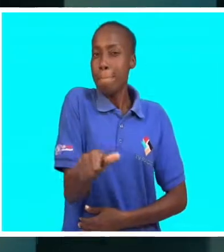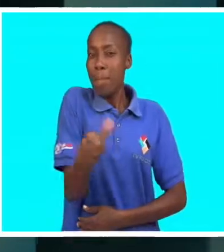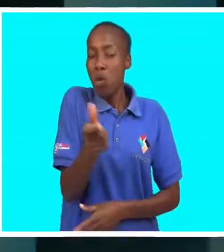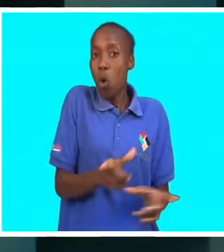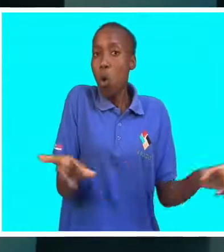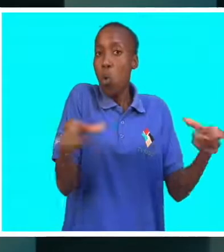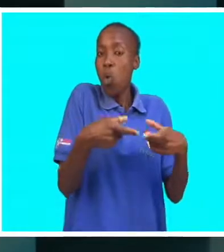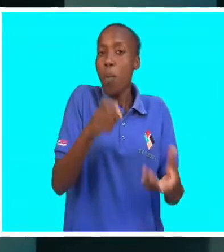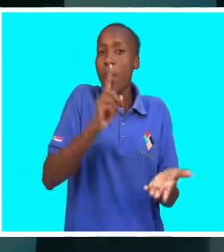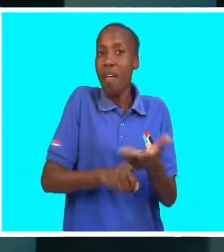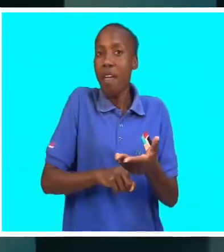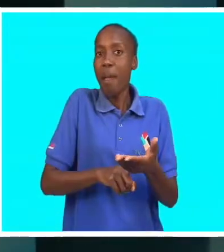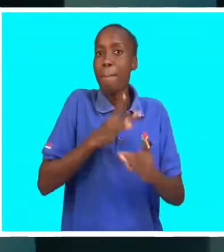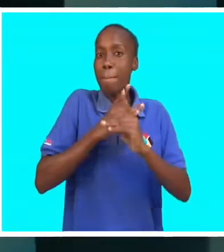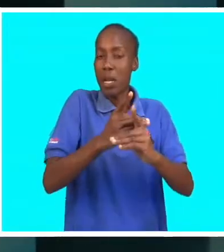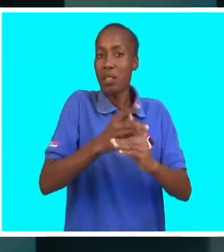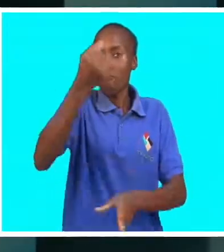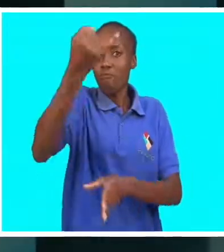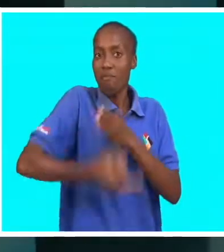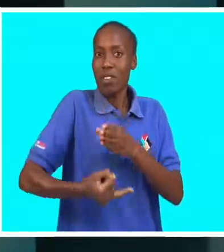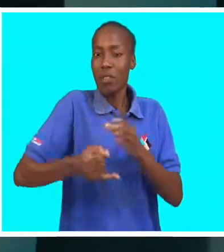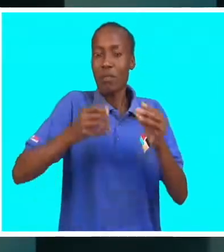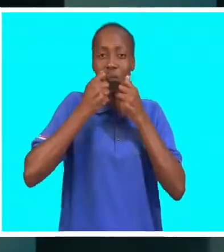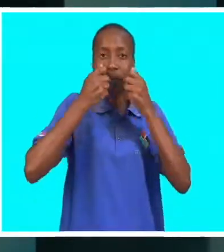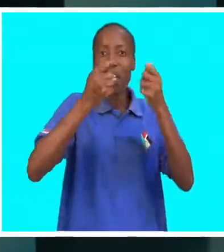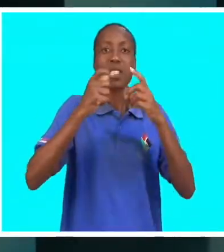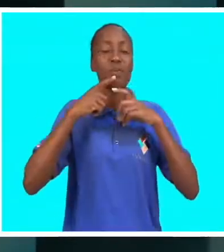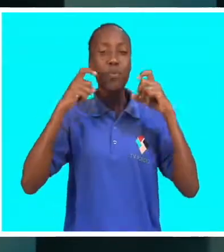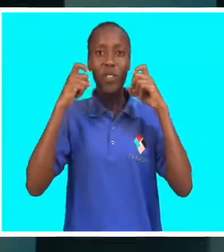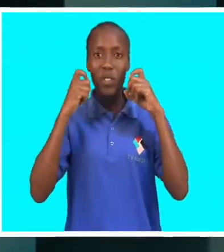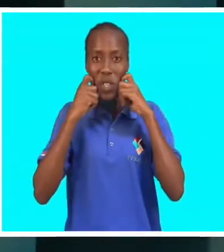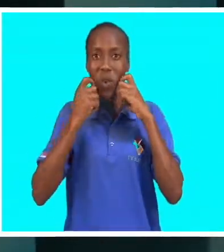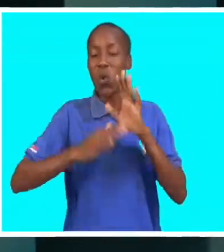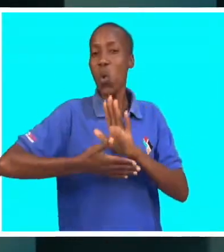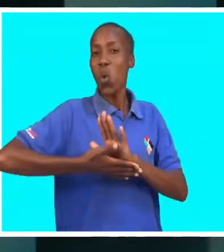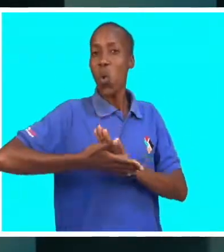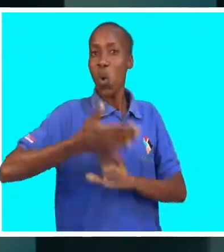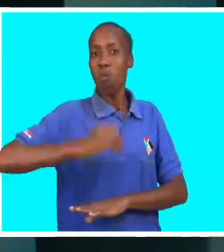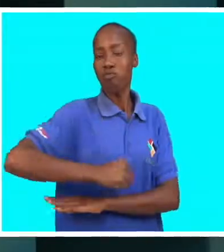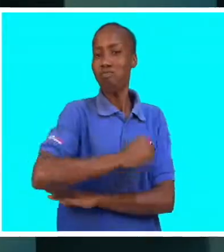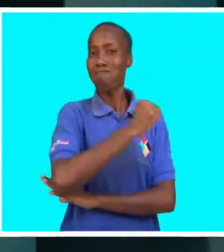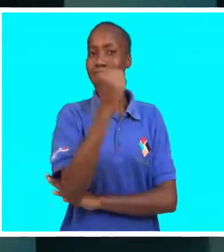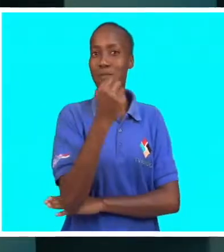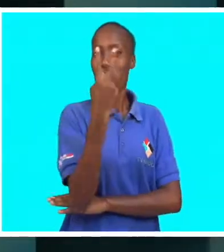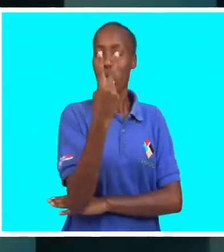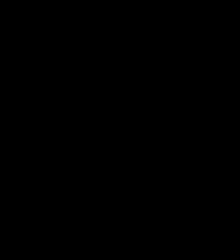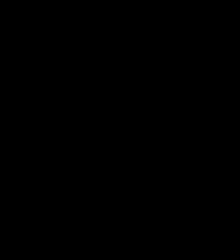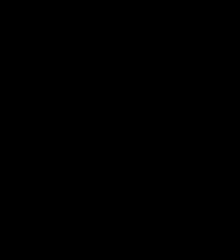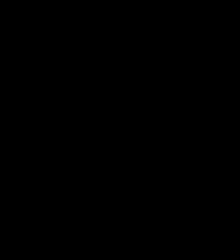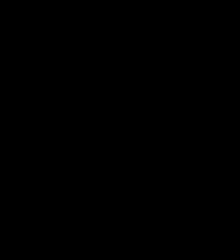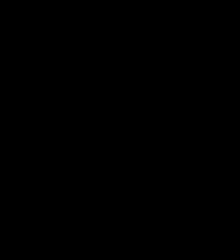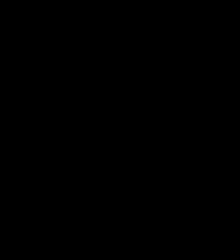presença numa final da Taça de Moçambique, de onde saiu vencido por duas bolas a zero.